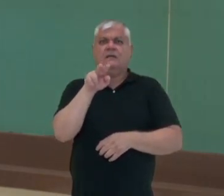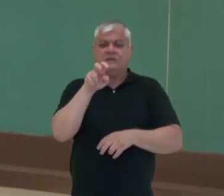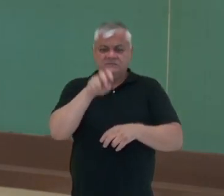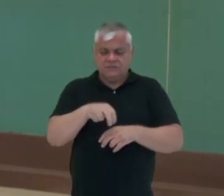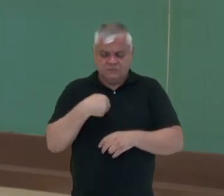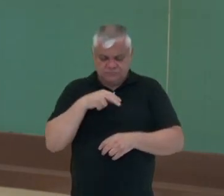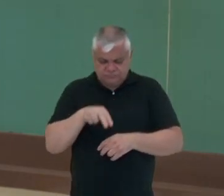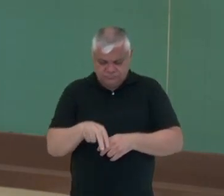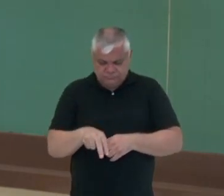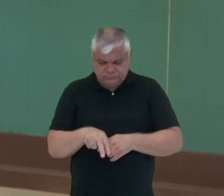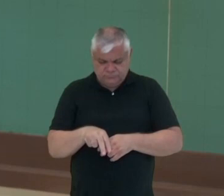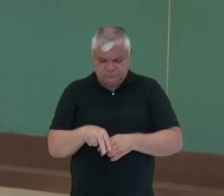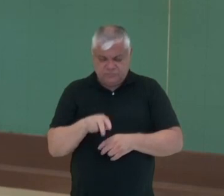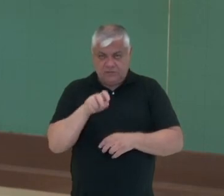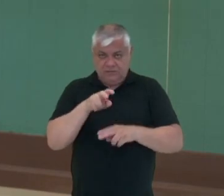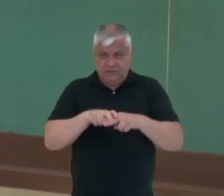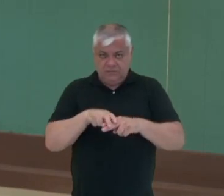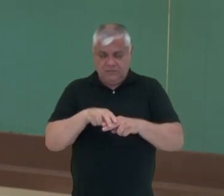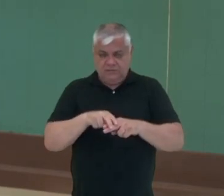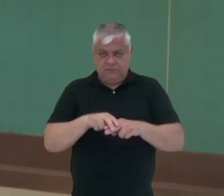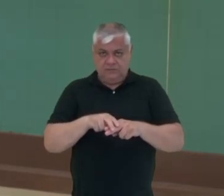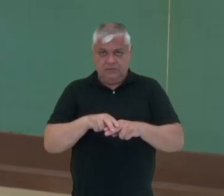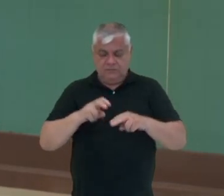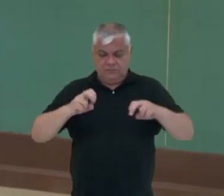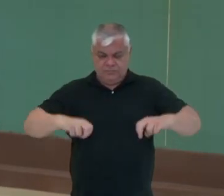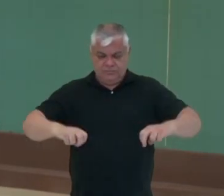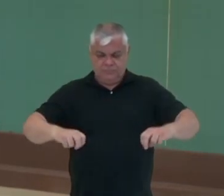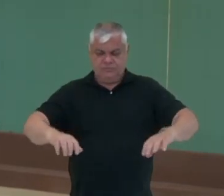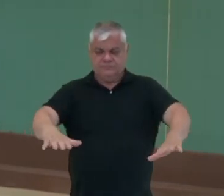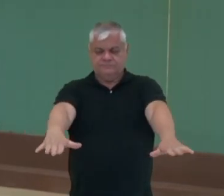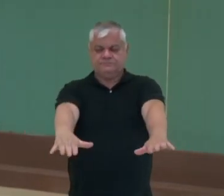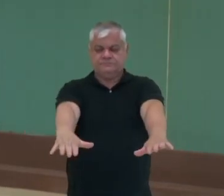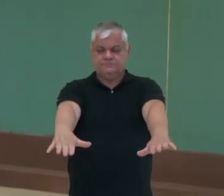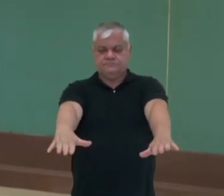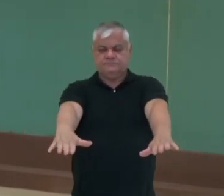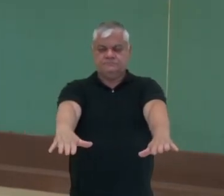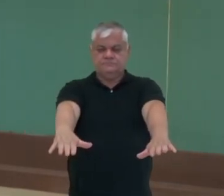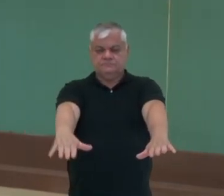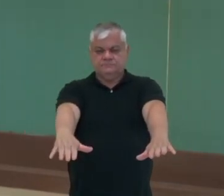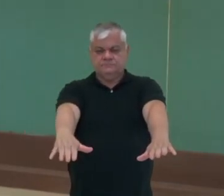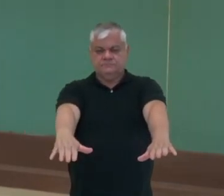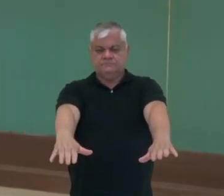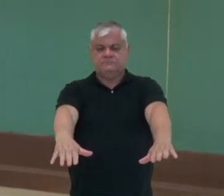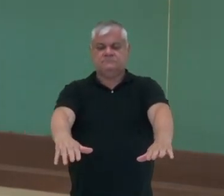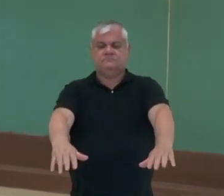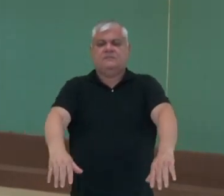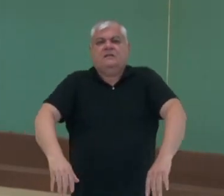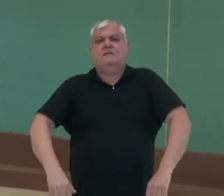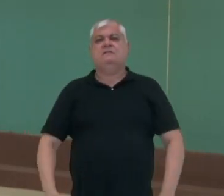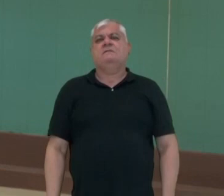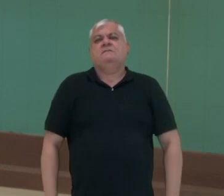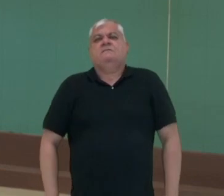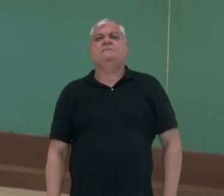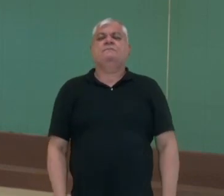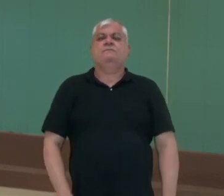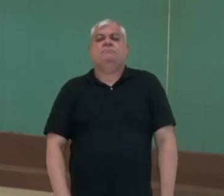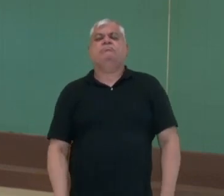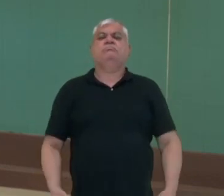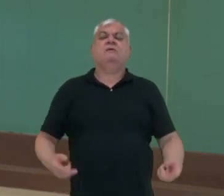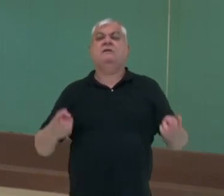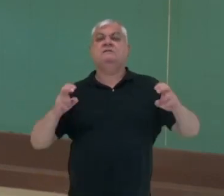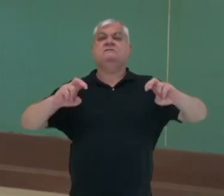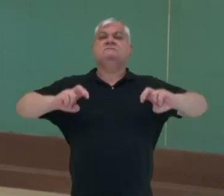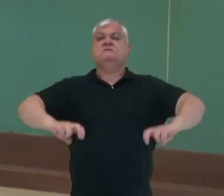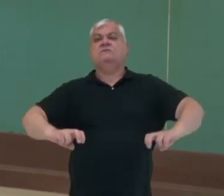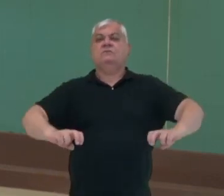olhando para baixo, a pessoa que sentou na frente dela, esticou as pernas, os braços, fez o exercício de relaxamento. Isso é uma coisa de ator, né? Ator que faz